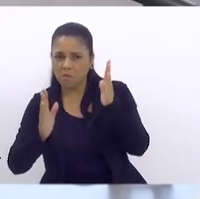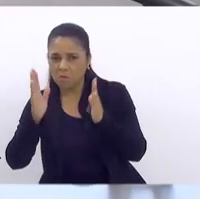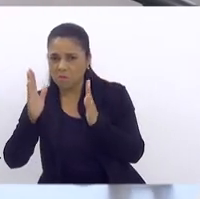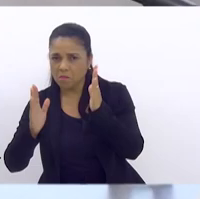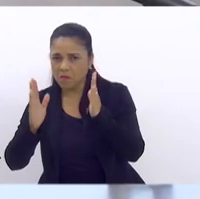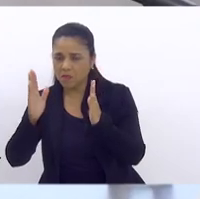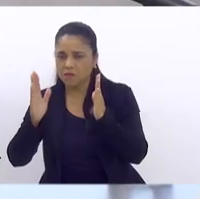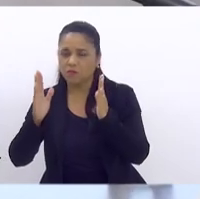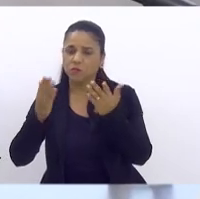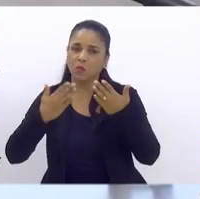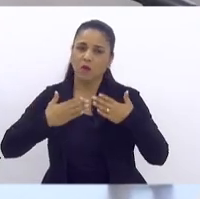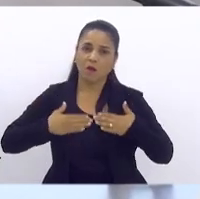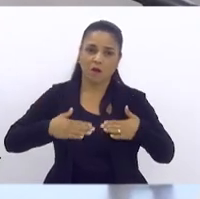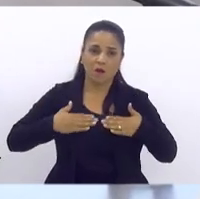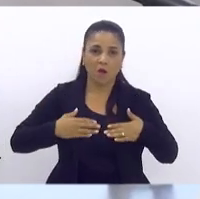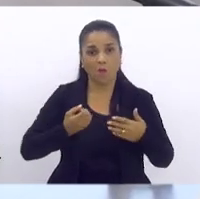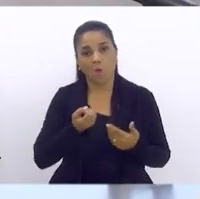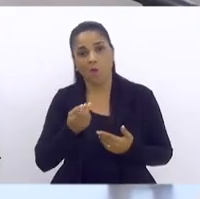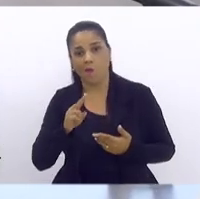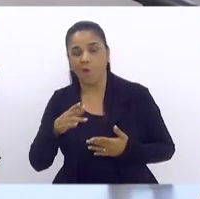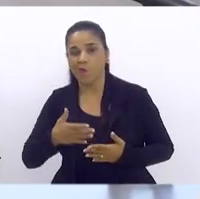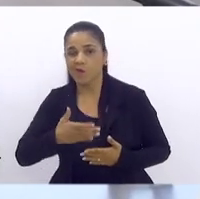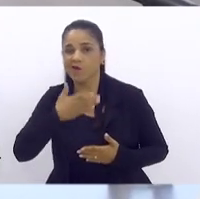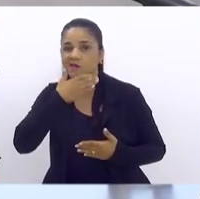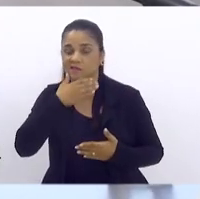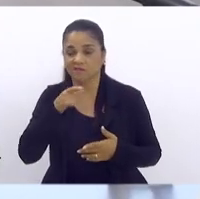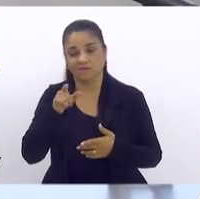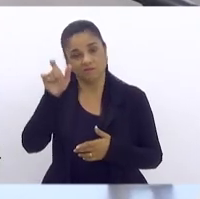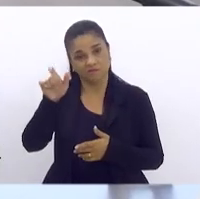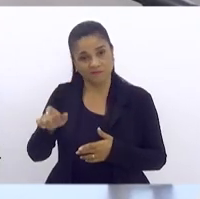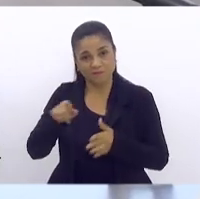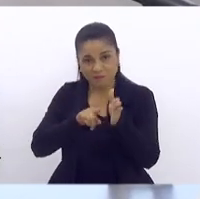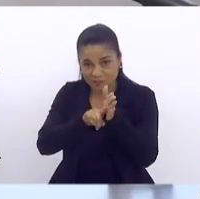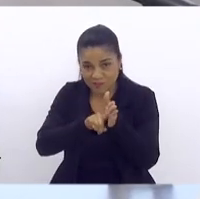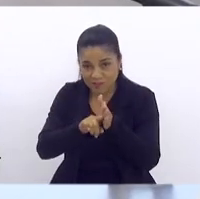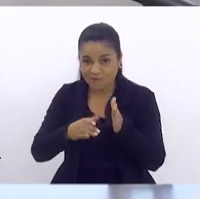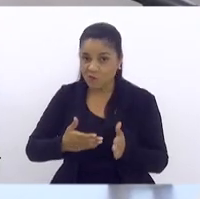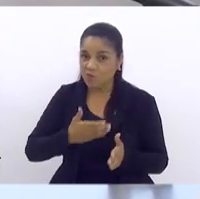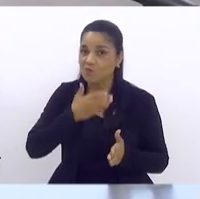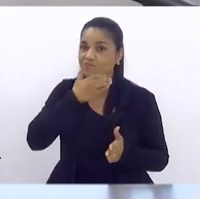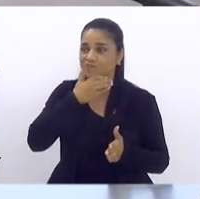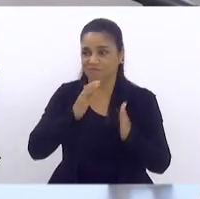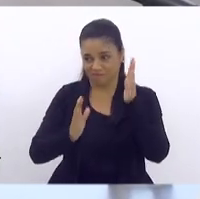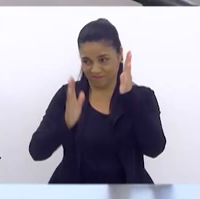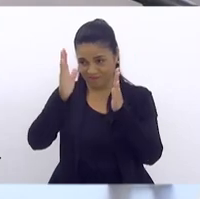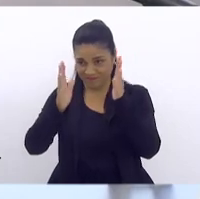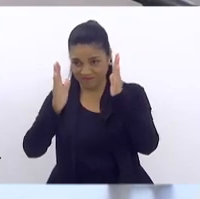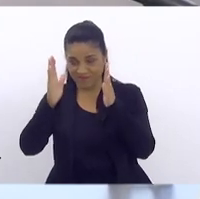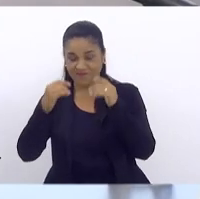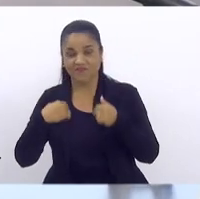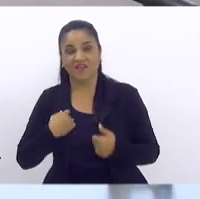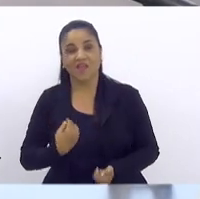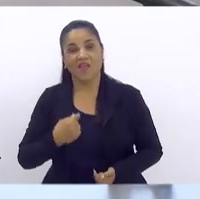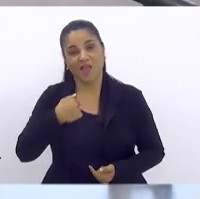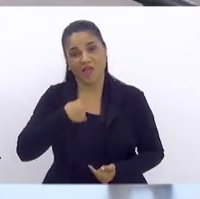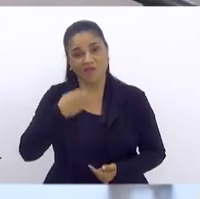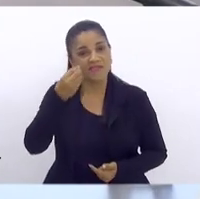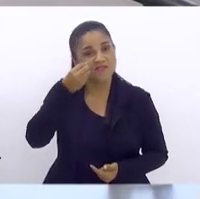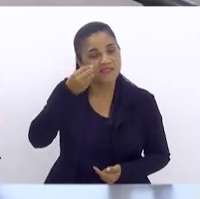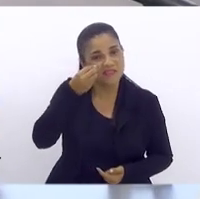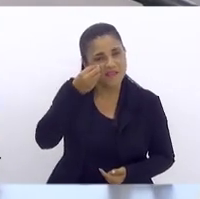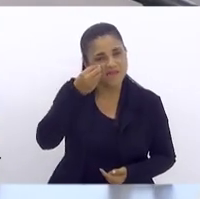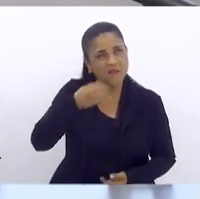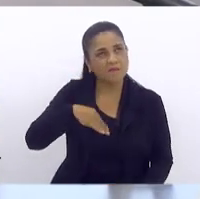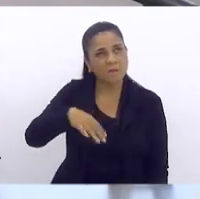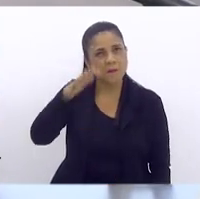de calmaria, mas só pegou bem o ápice. E eu tentei ficar imaginando,